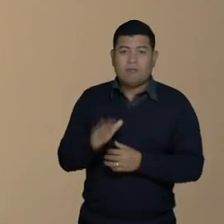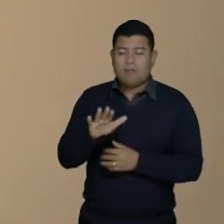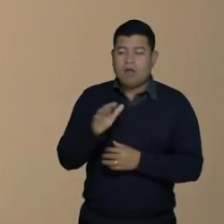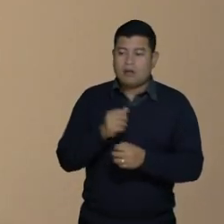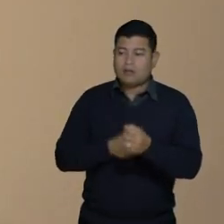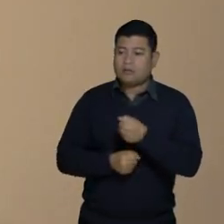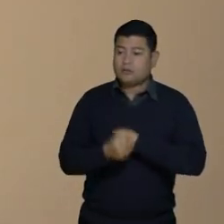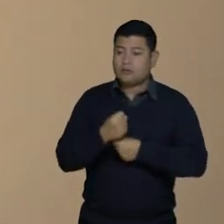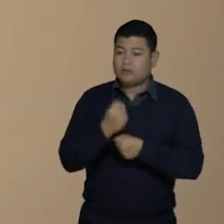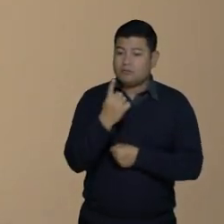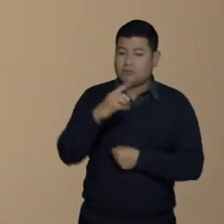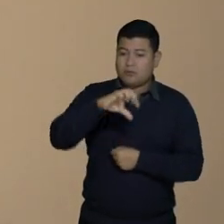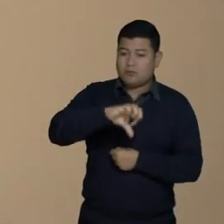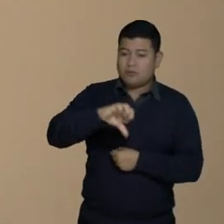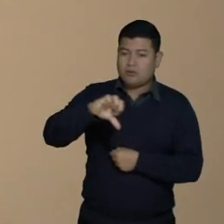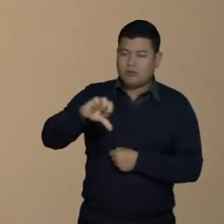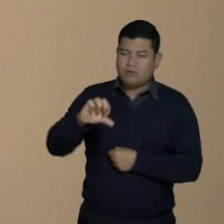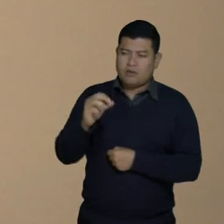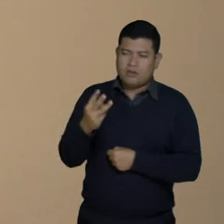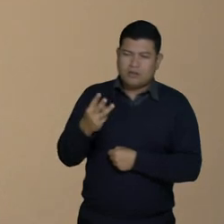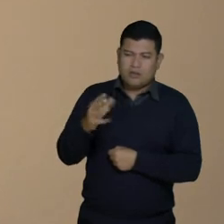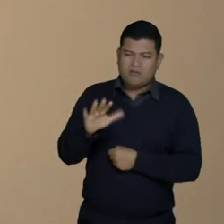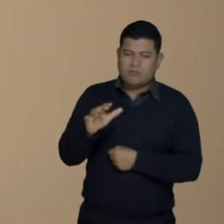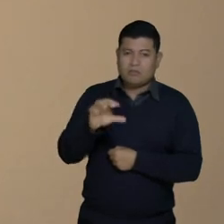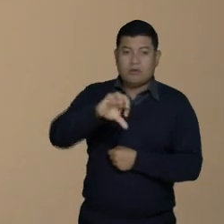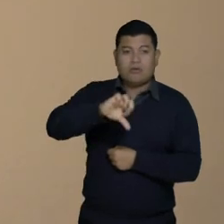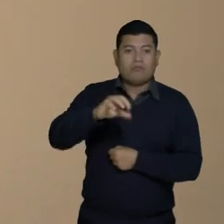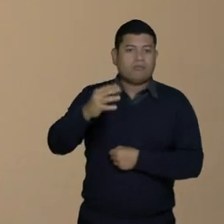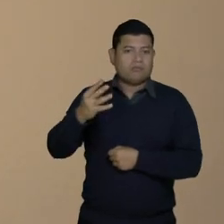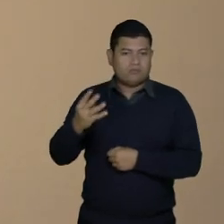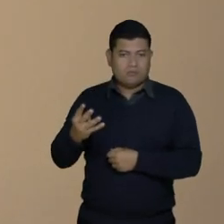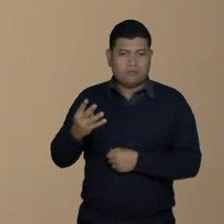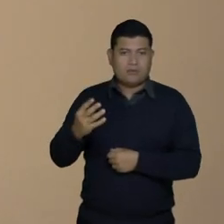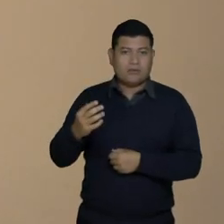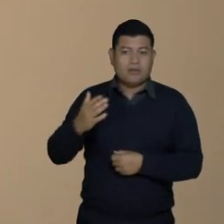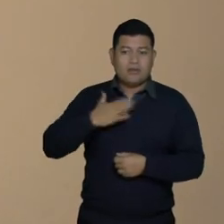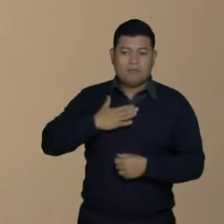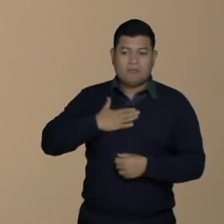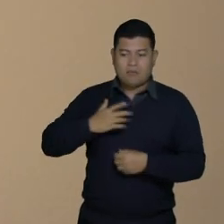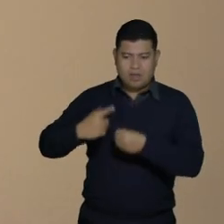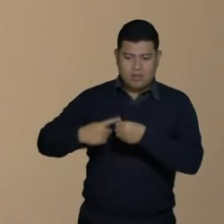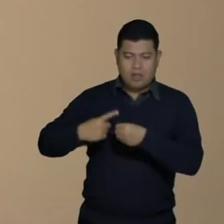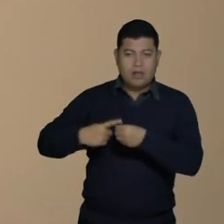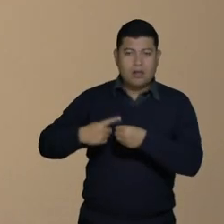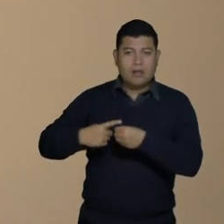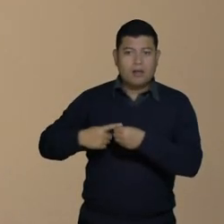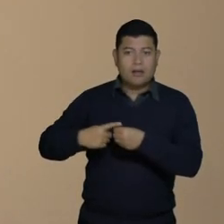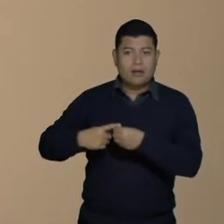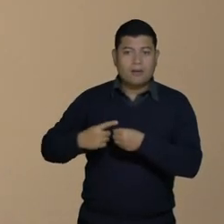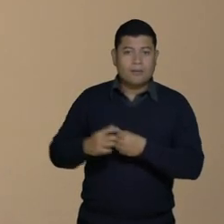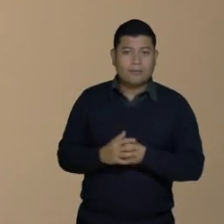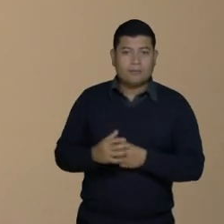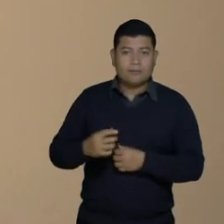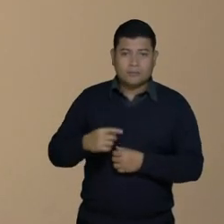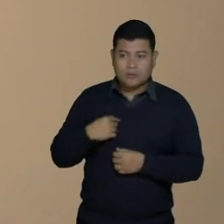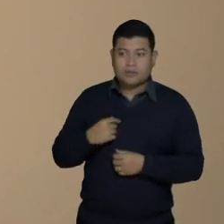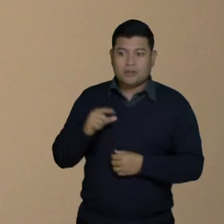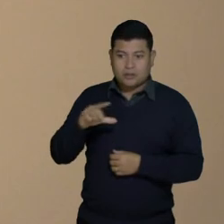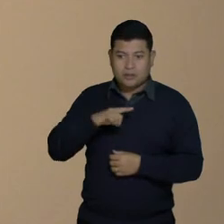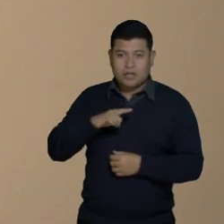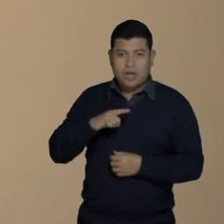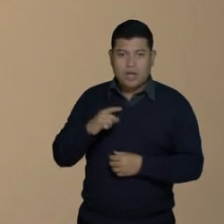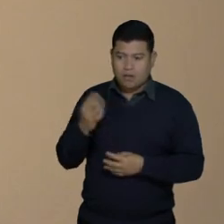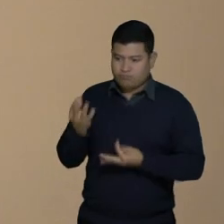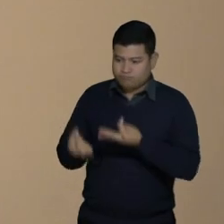1990 394 lá na minha cidade e que atende gratuitamente a gente